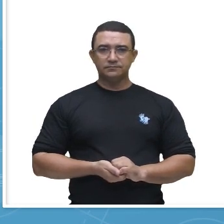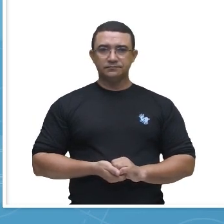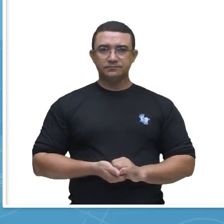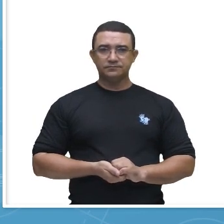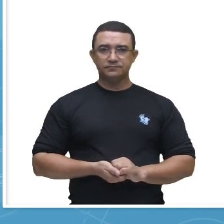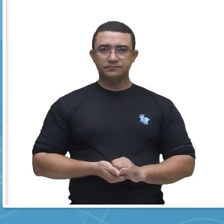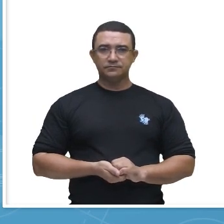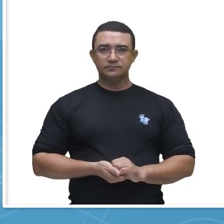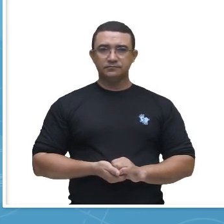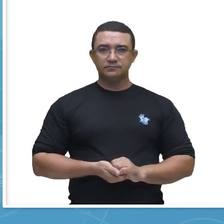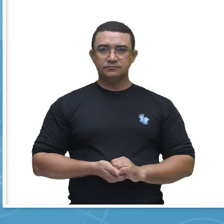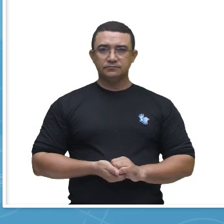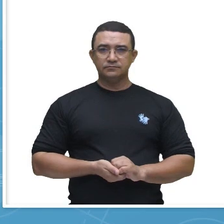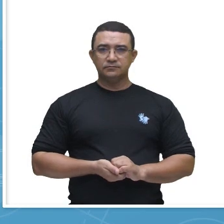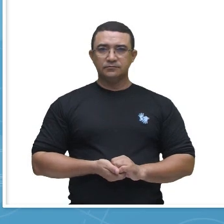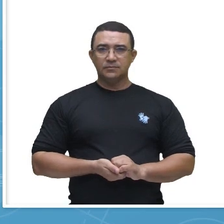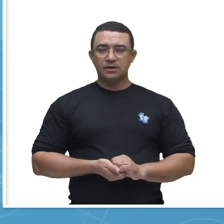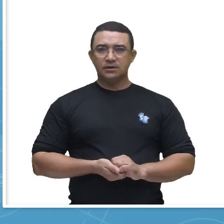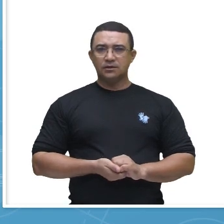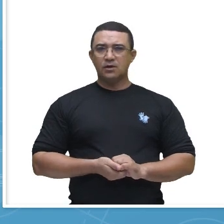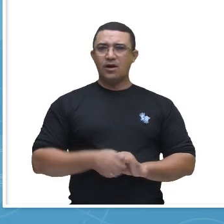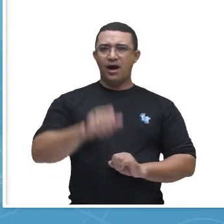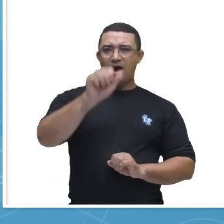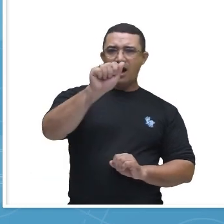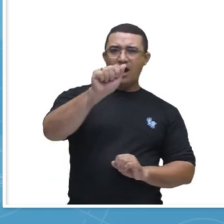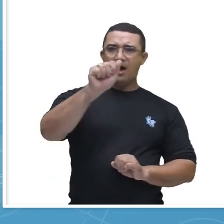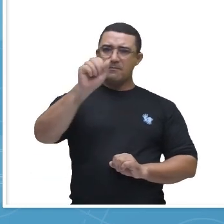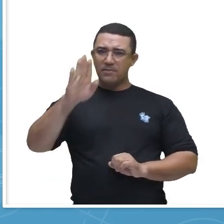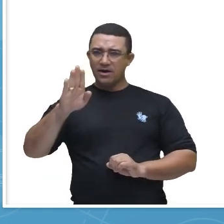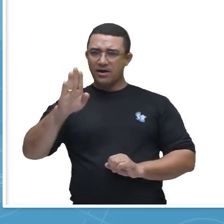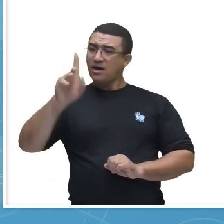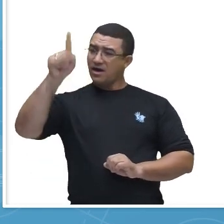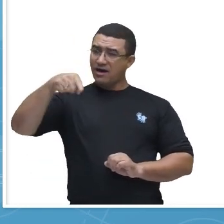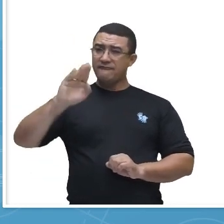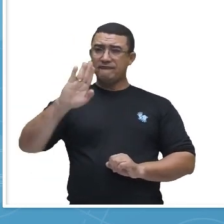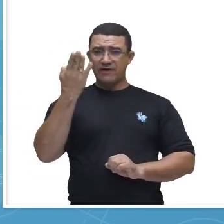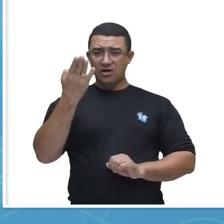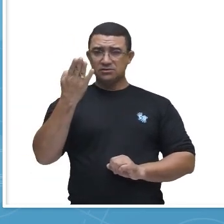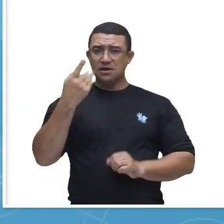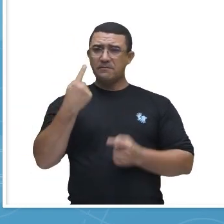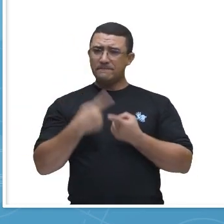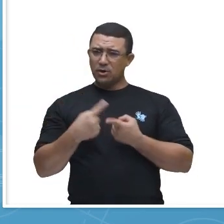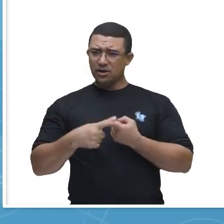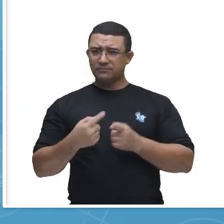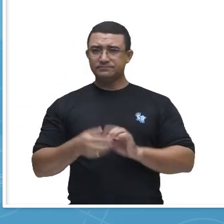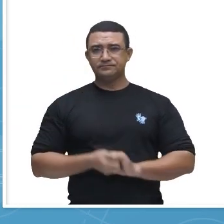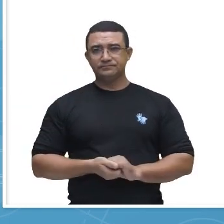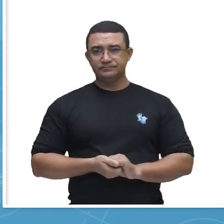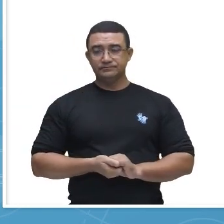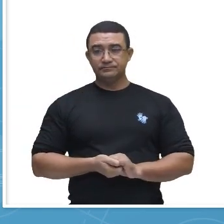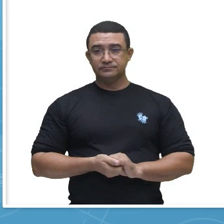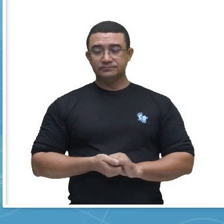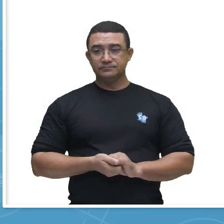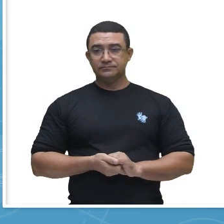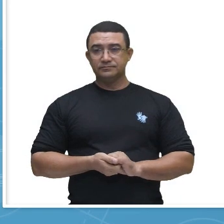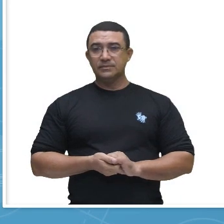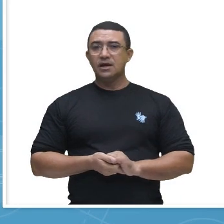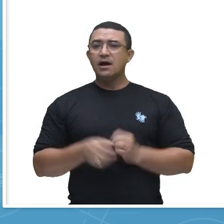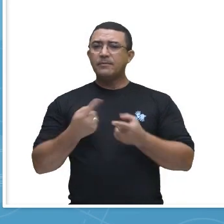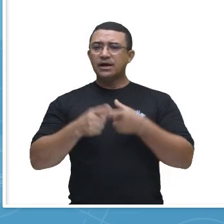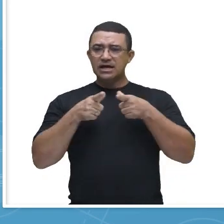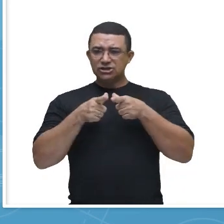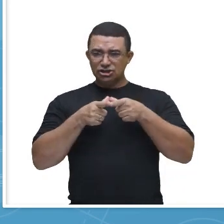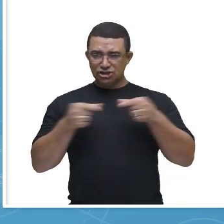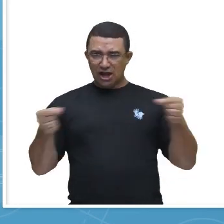aí. As alternativas A e B são falsas, tá? Por que que é falsa, professora? Porque